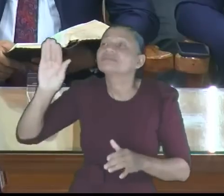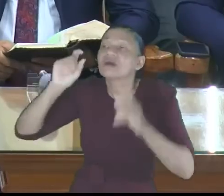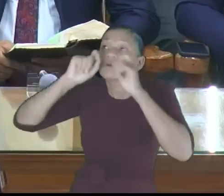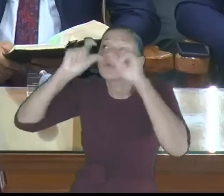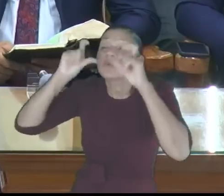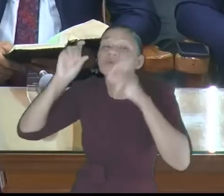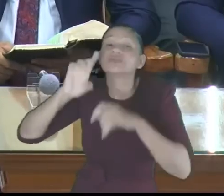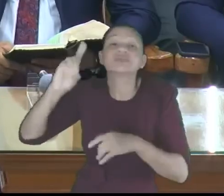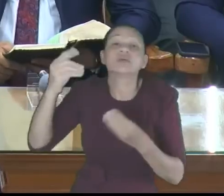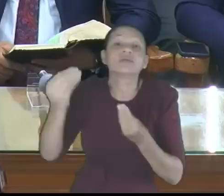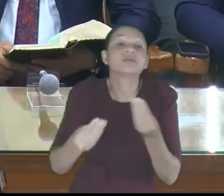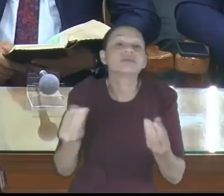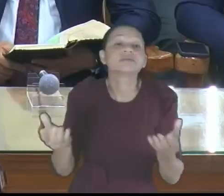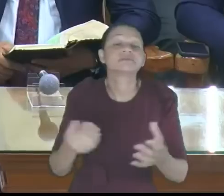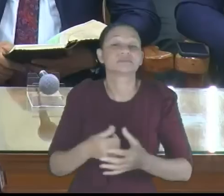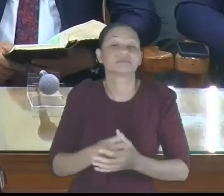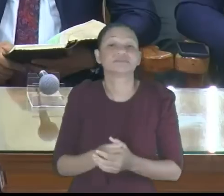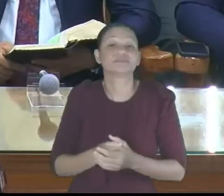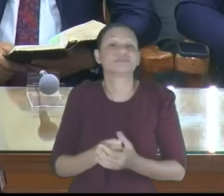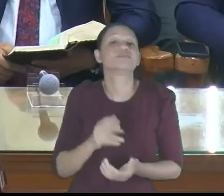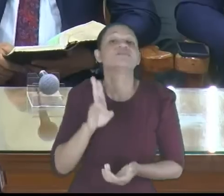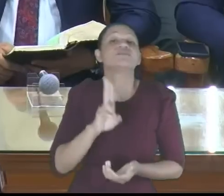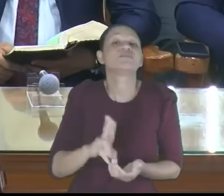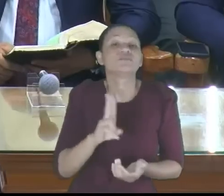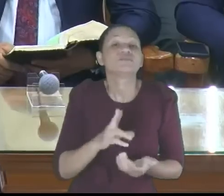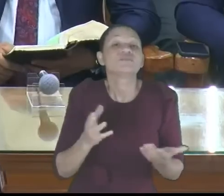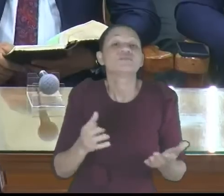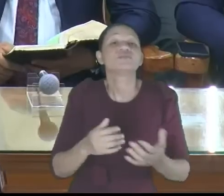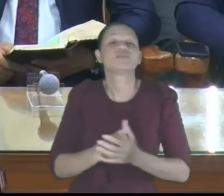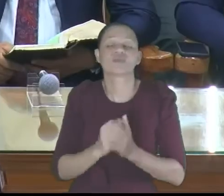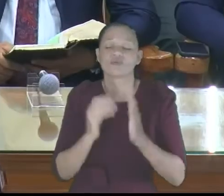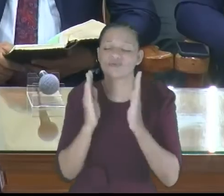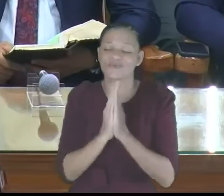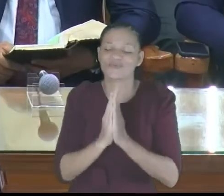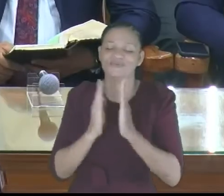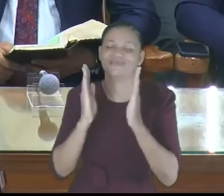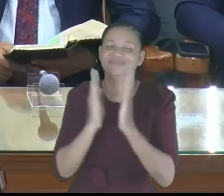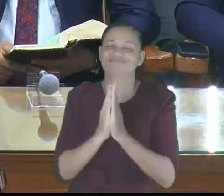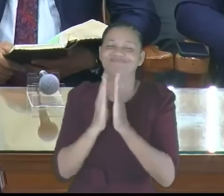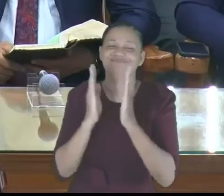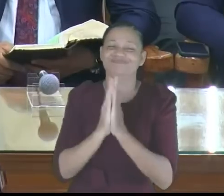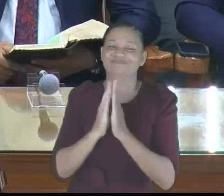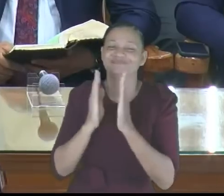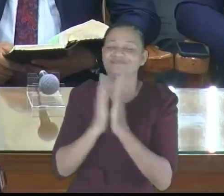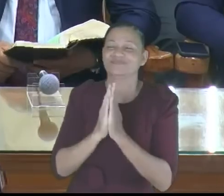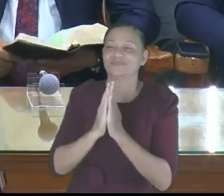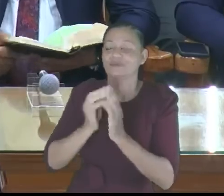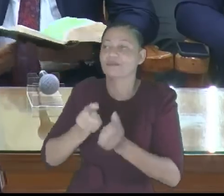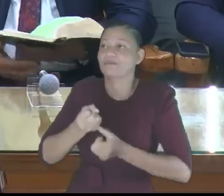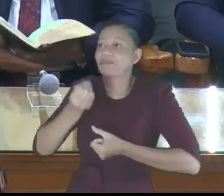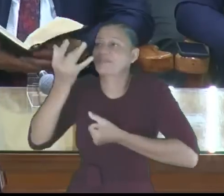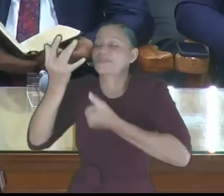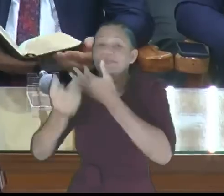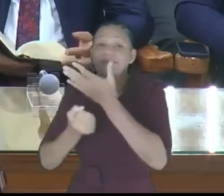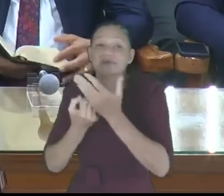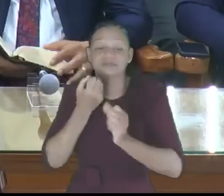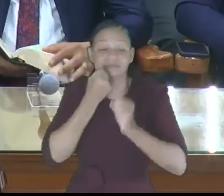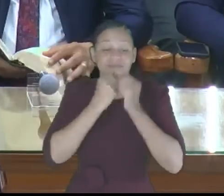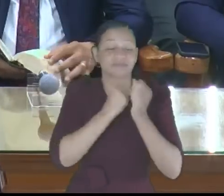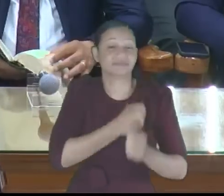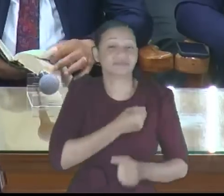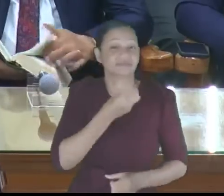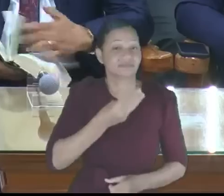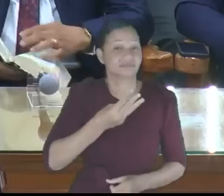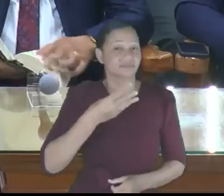acorda Deus? Através das orações. Vamos ver o Salmo 34, versículo 4